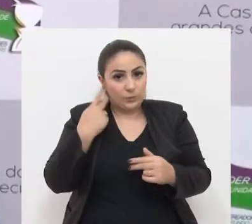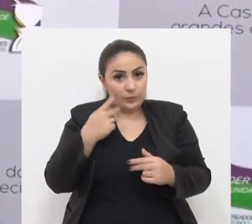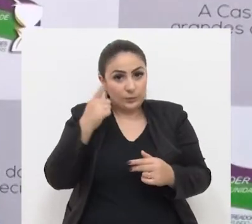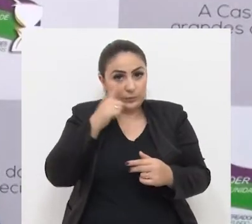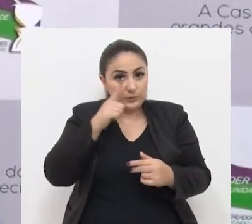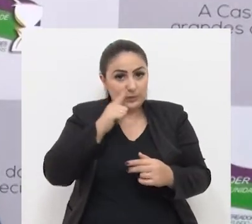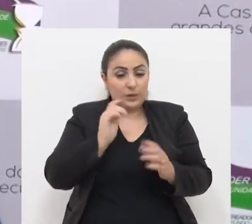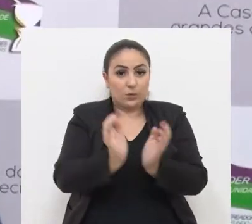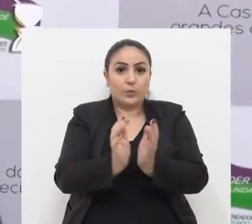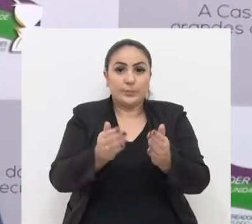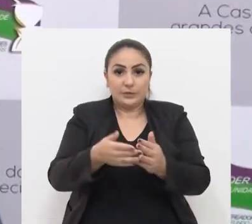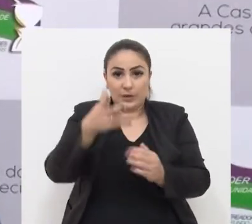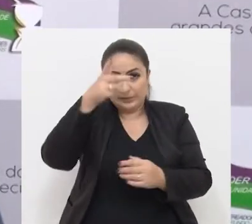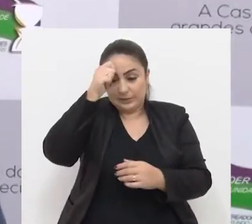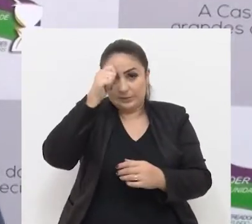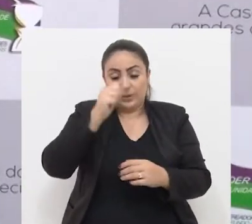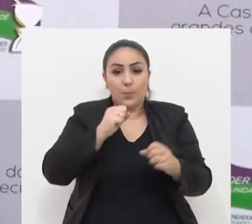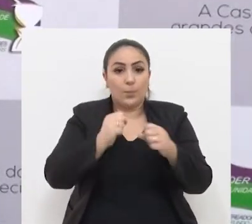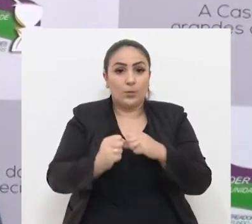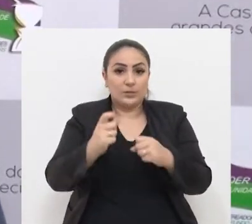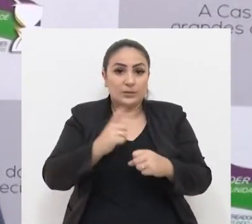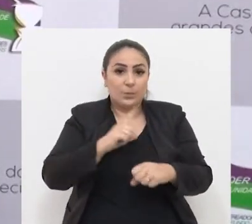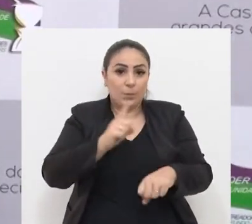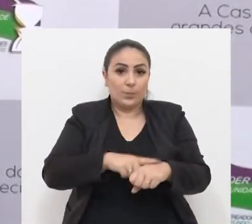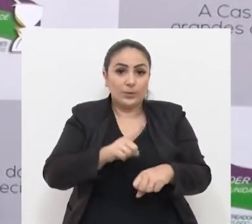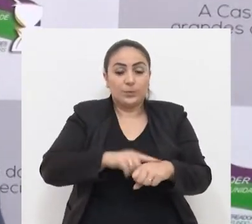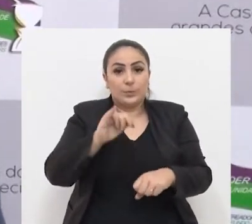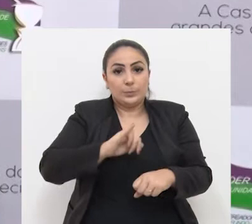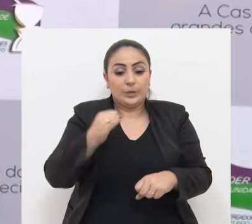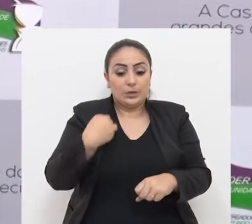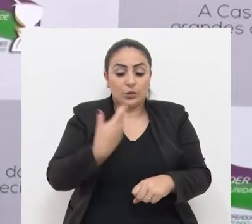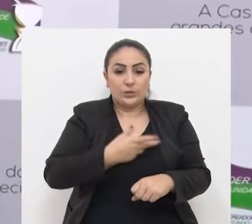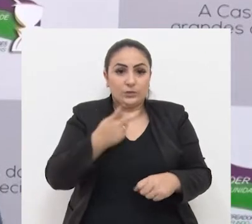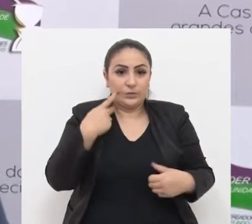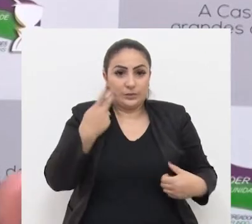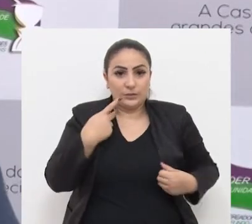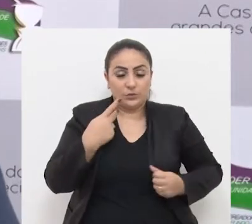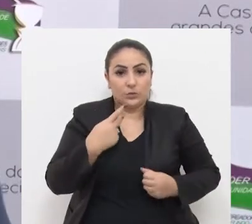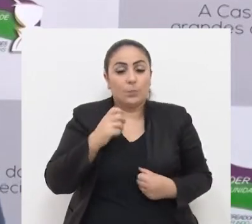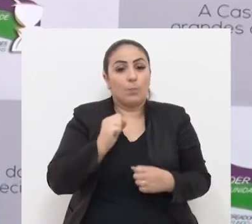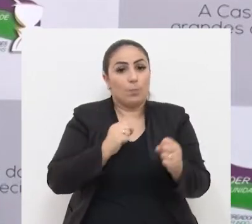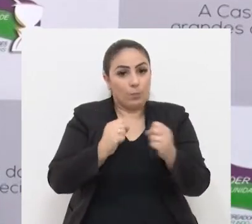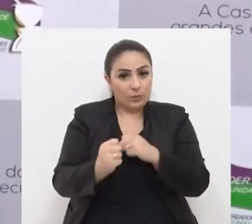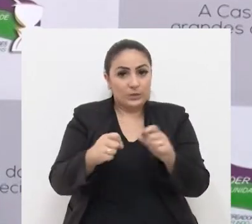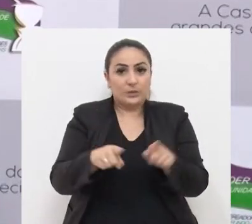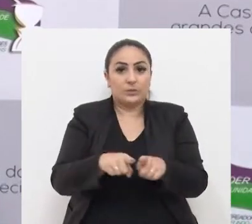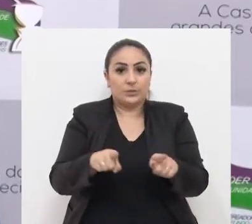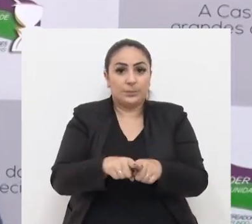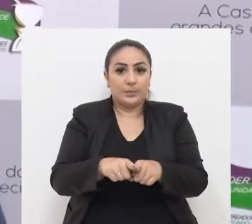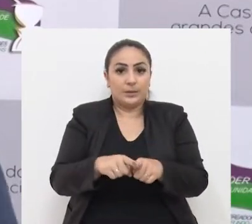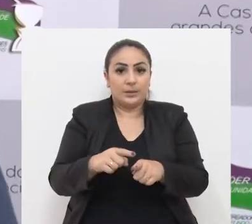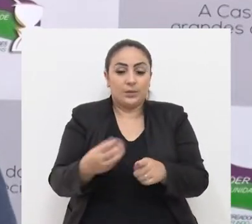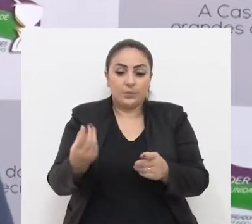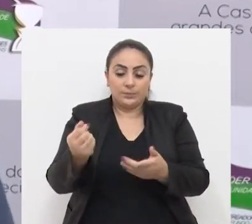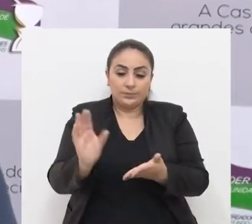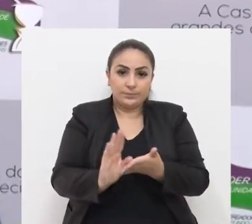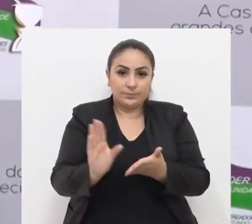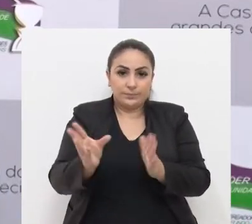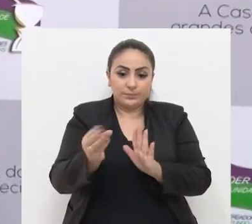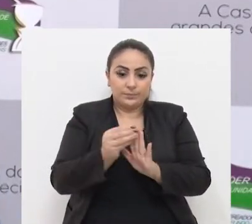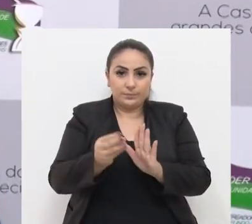das suas comissões, vão analisar e terão, inclusive, é um momento muito importante para nós, vereadores, poderão, inclusive, colocar